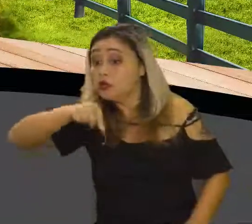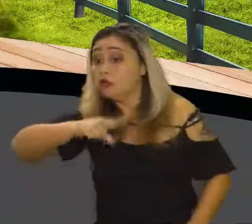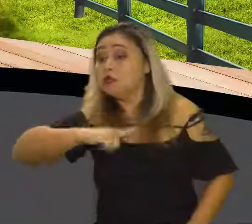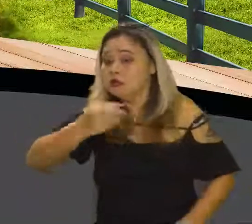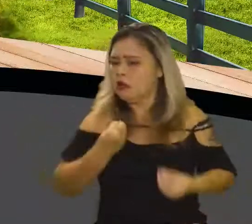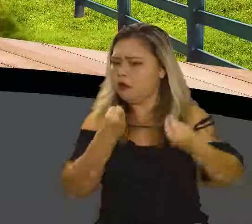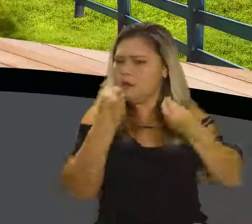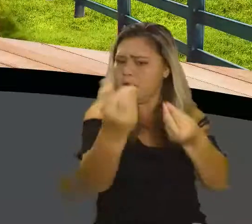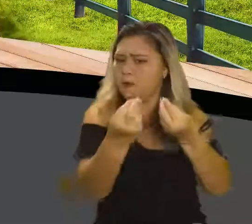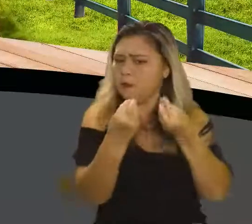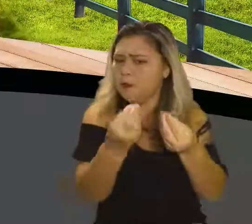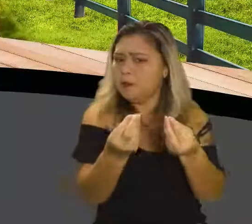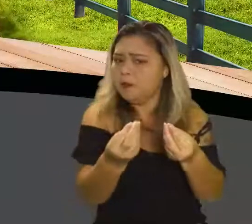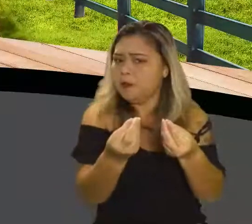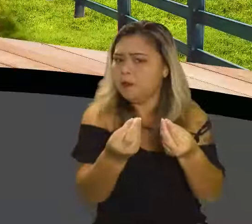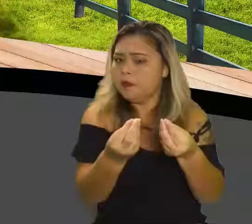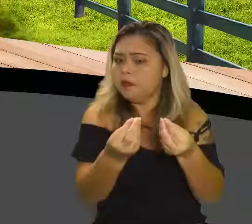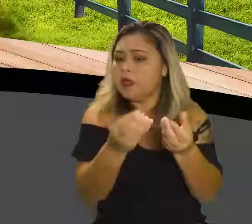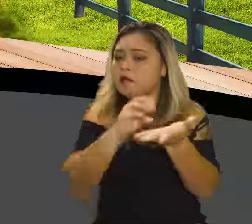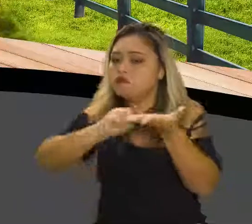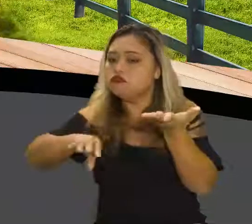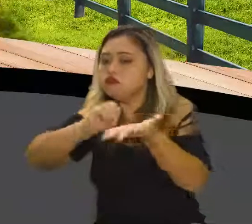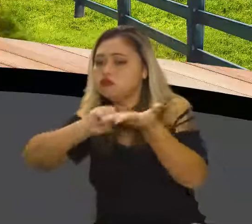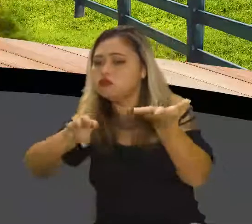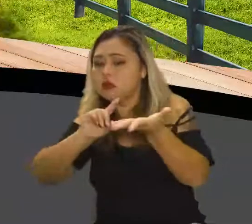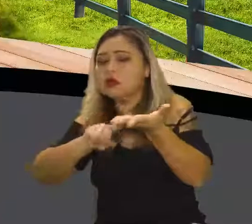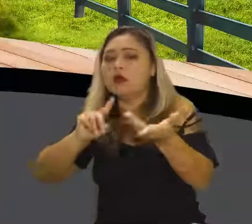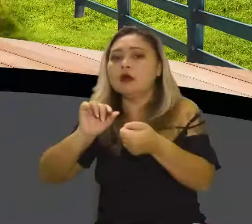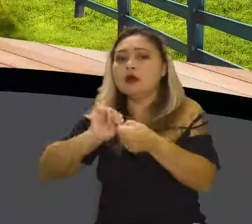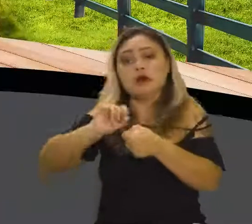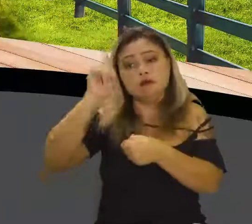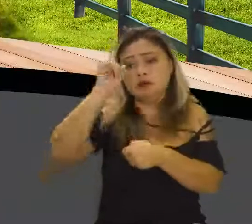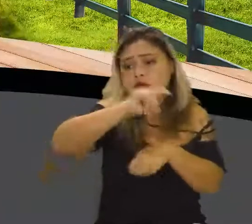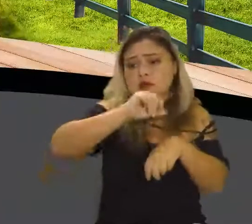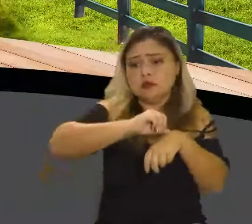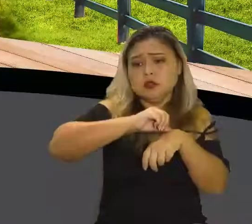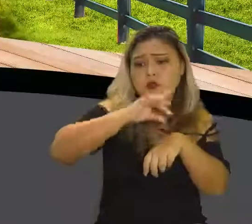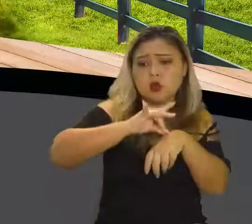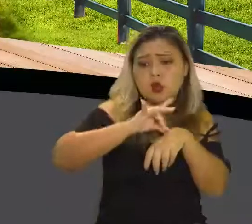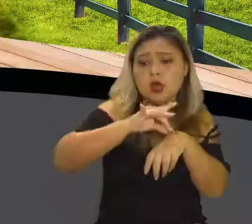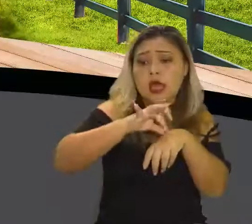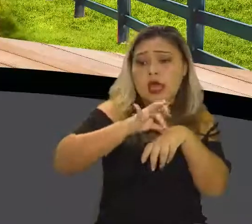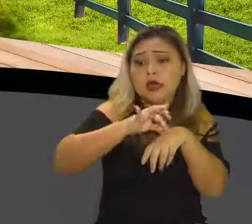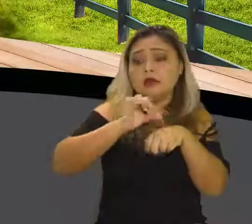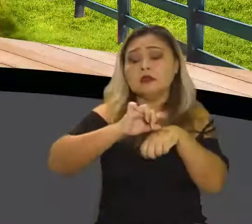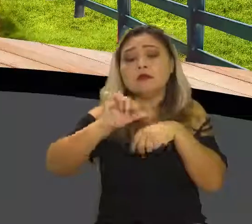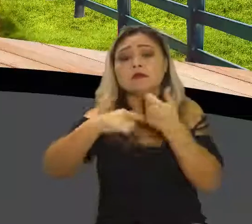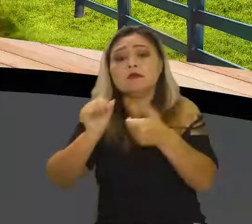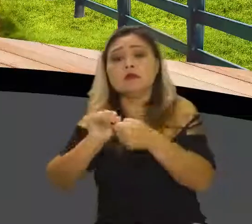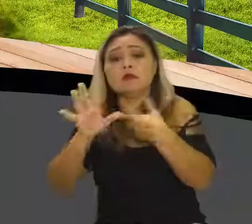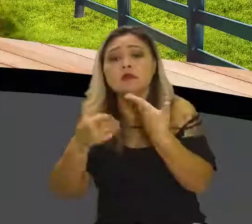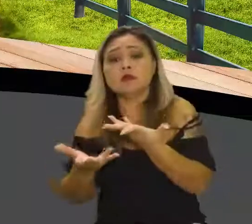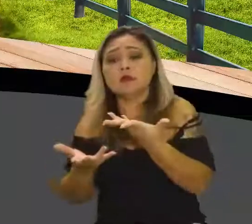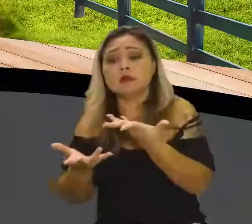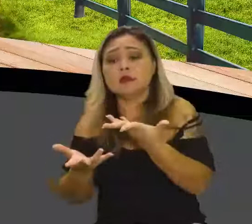que eu direciono a postura, que eu sei que é muito difícil para corte. Que eu direciono, mas eu